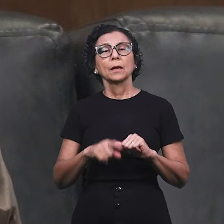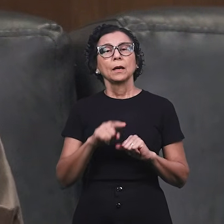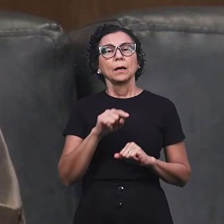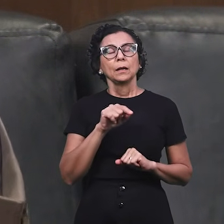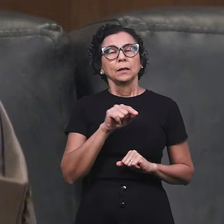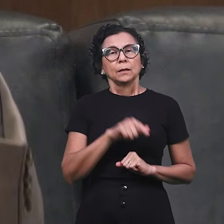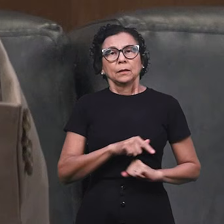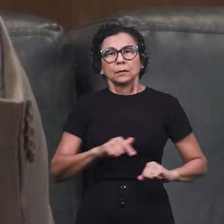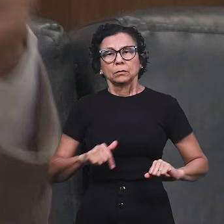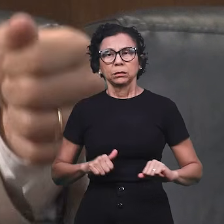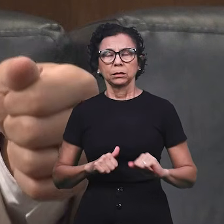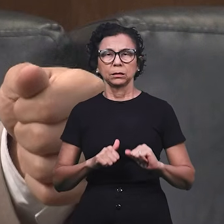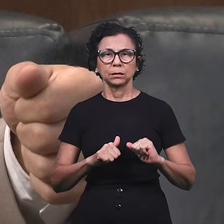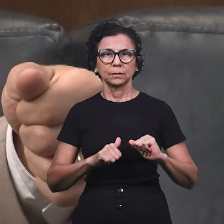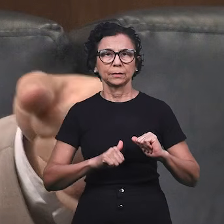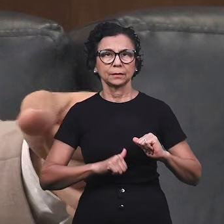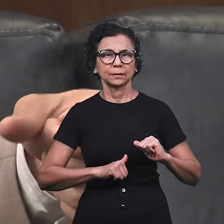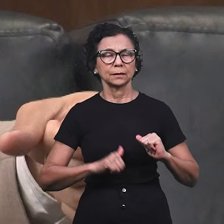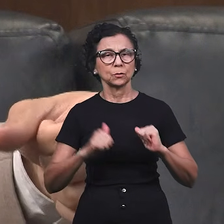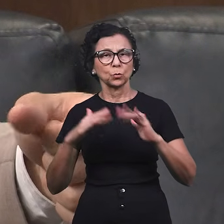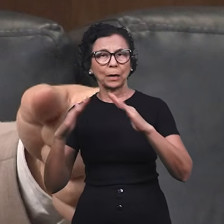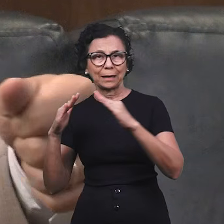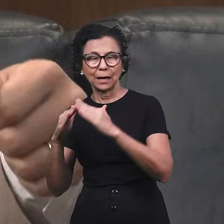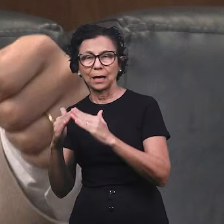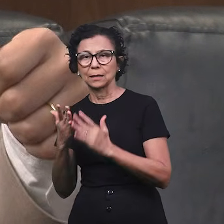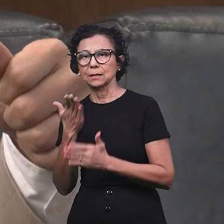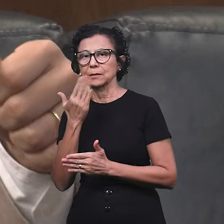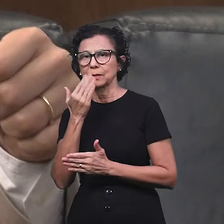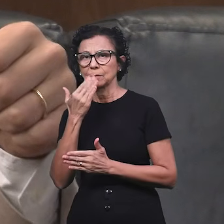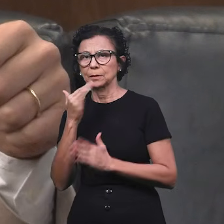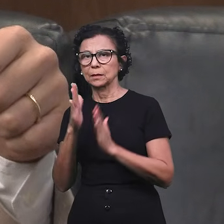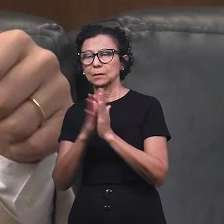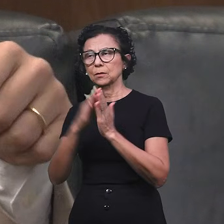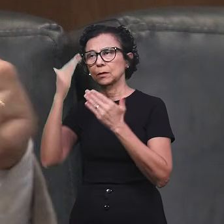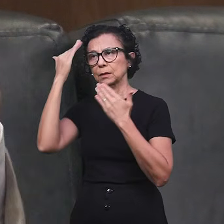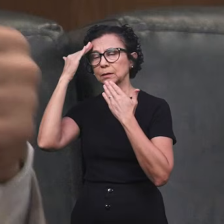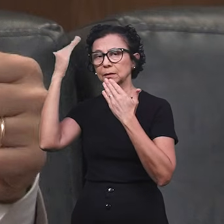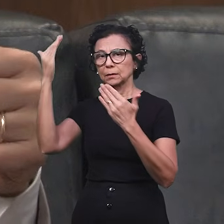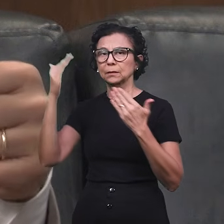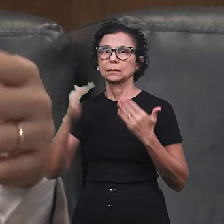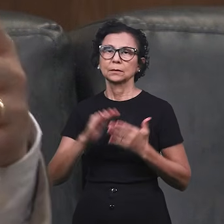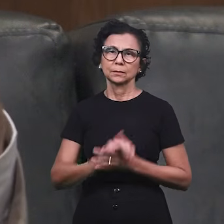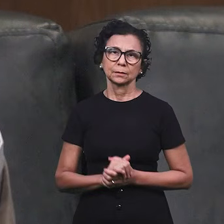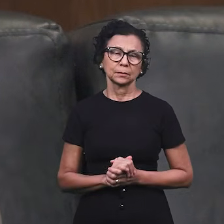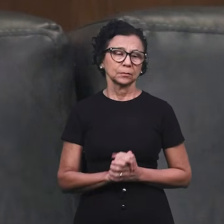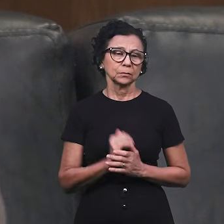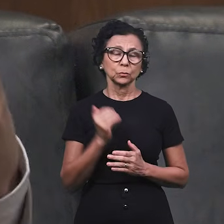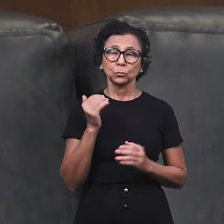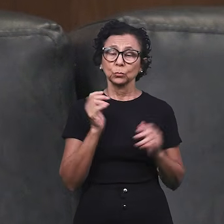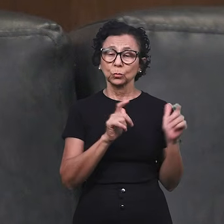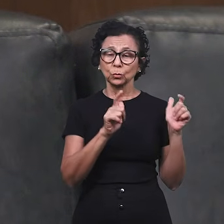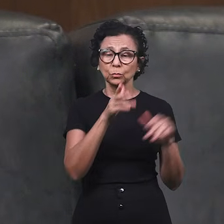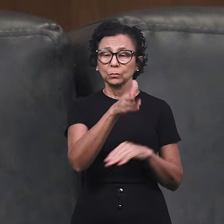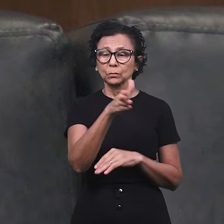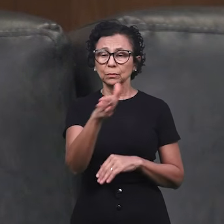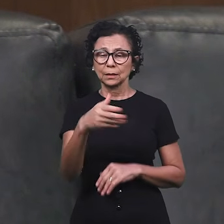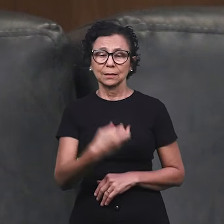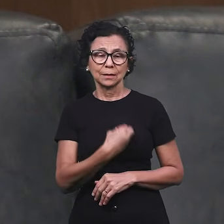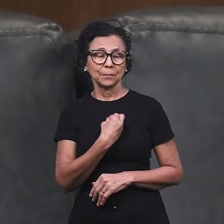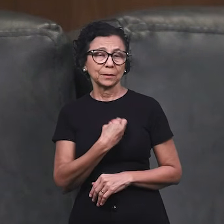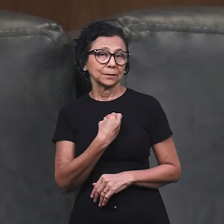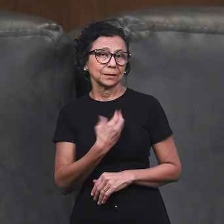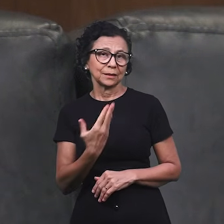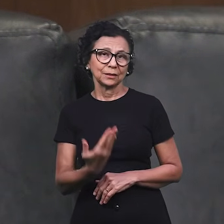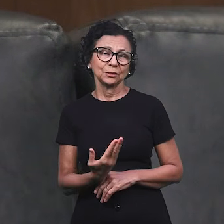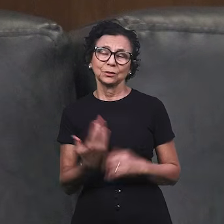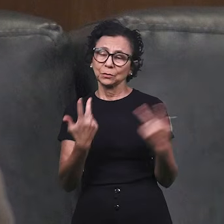hora de se alimentar, a oração na hora que você entra no carro para levar o filho para a escola, você está andando na calçada, você está indo no clamor. Então isso faz parte de nós, esses elementos